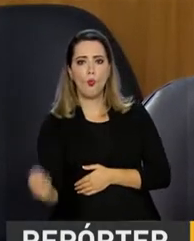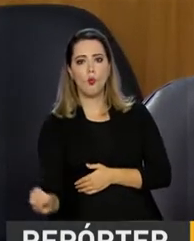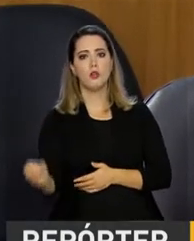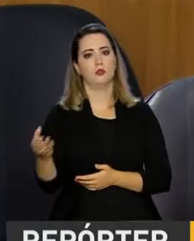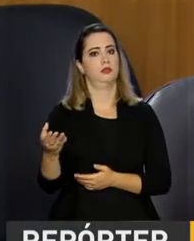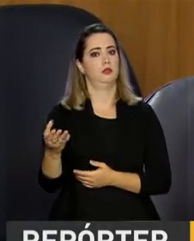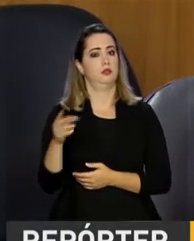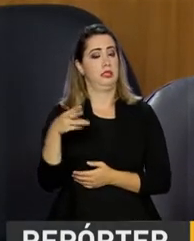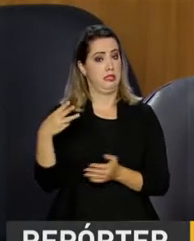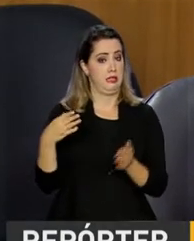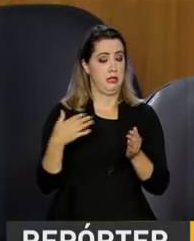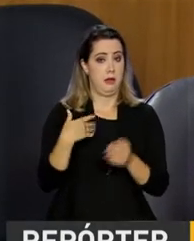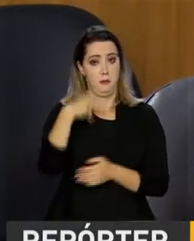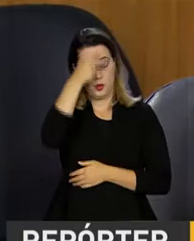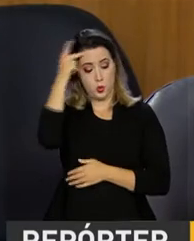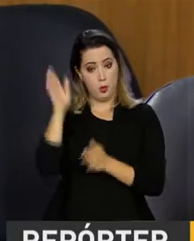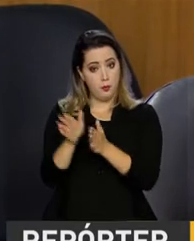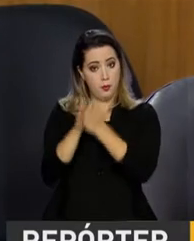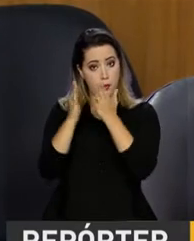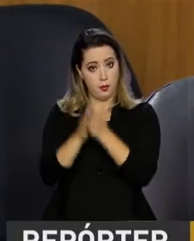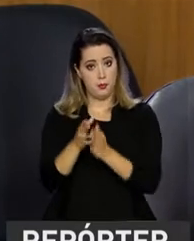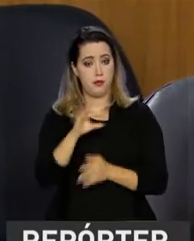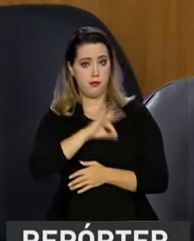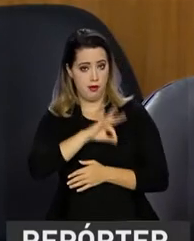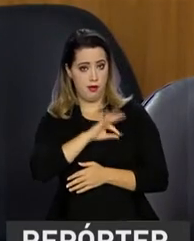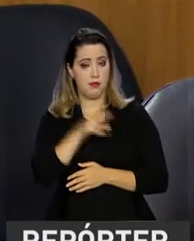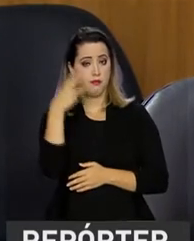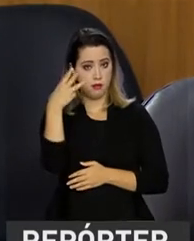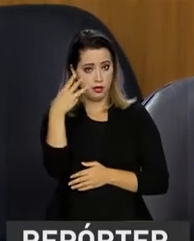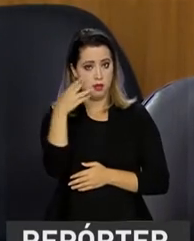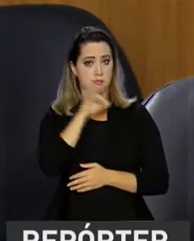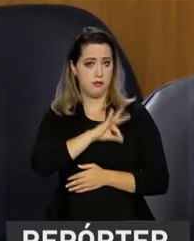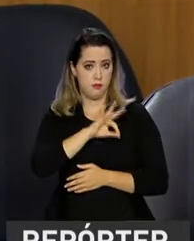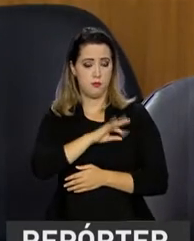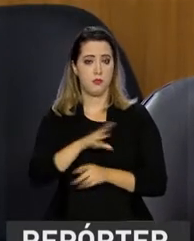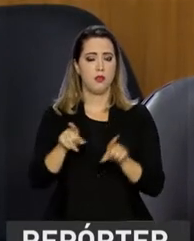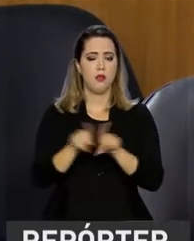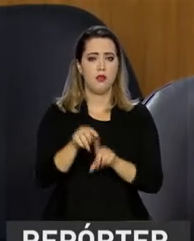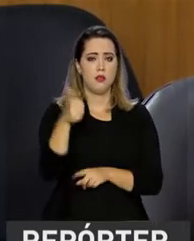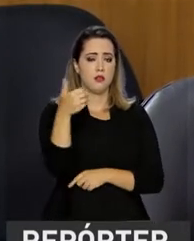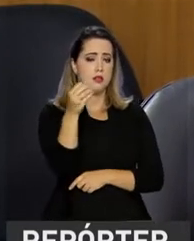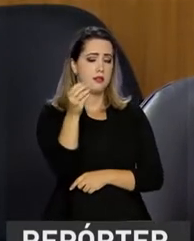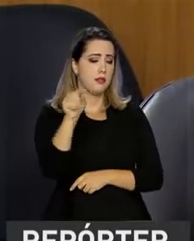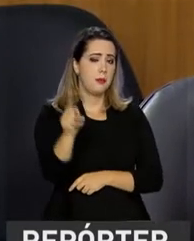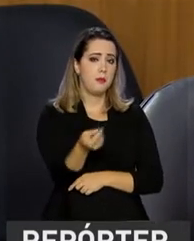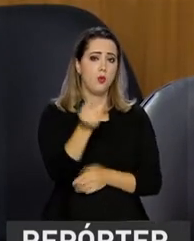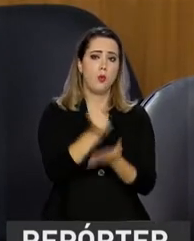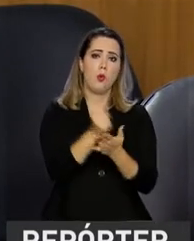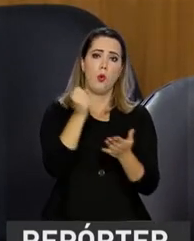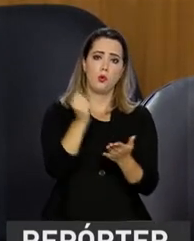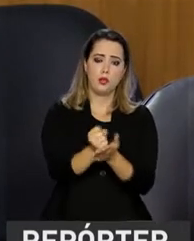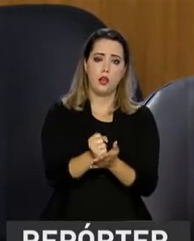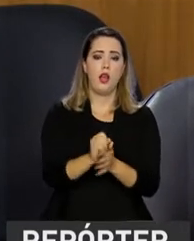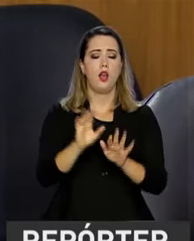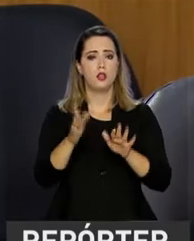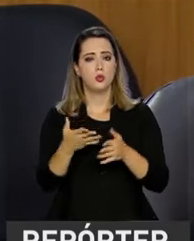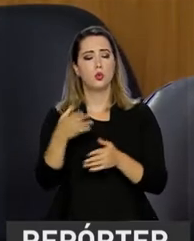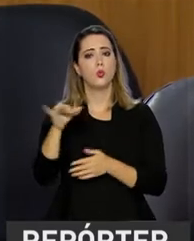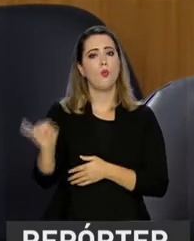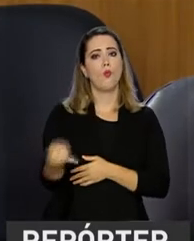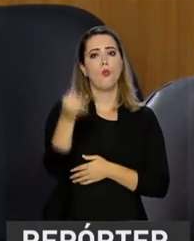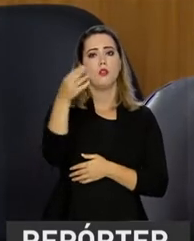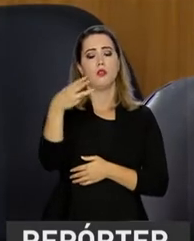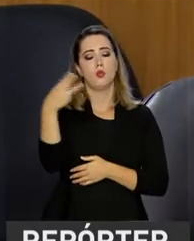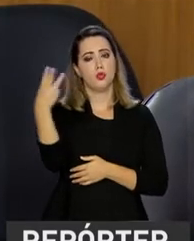até três salários mínimos 150 mil contratos com as regiões norte e nordeste com juros de 3% ao ano